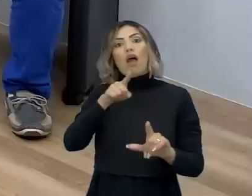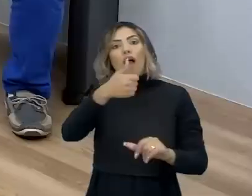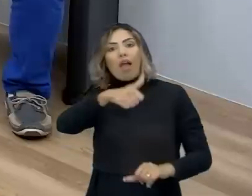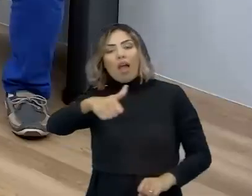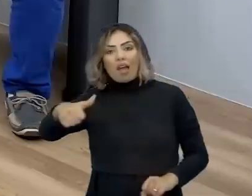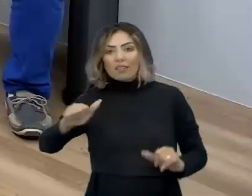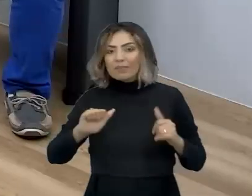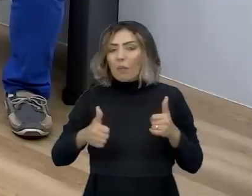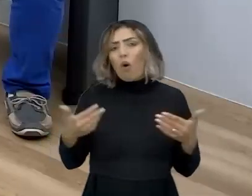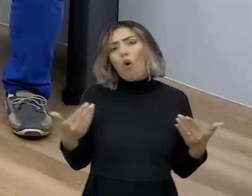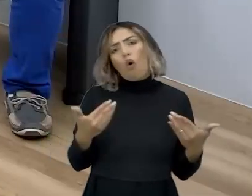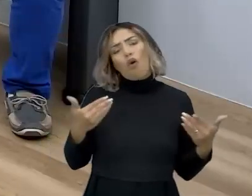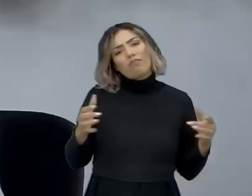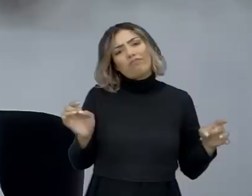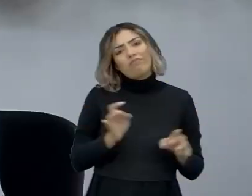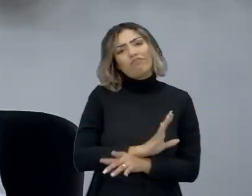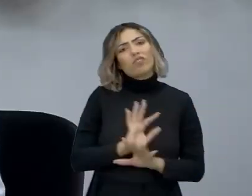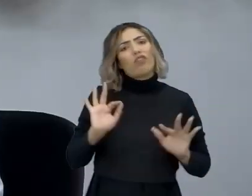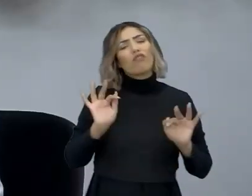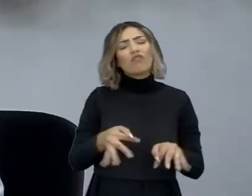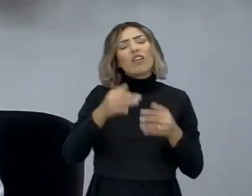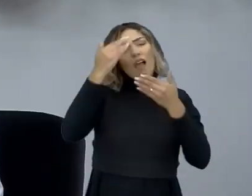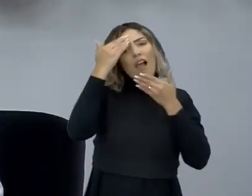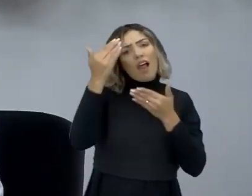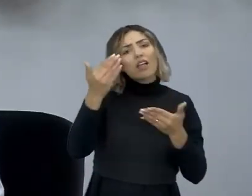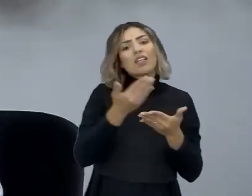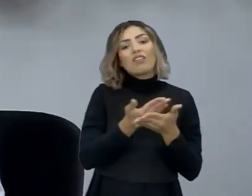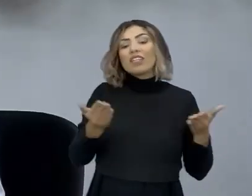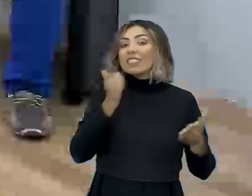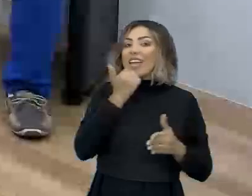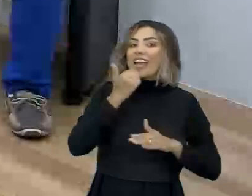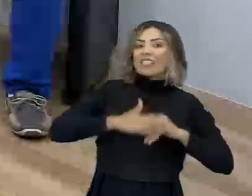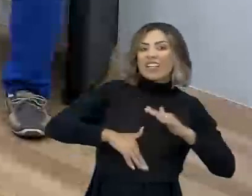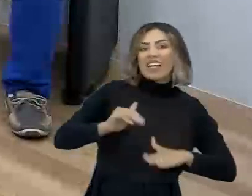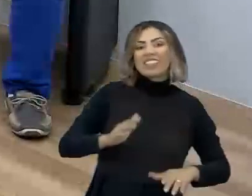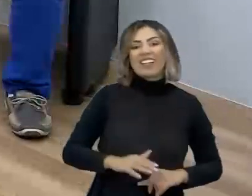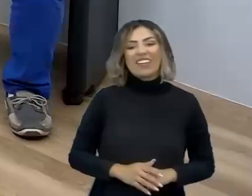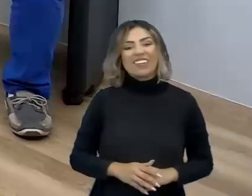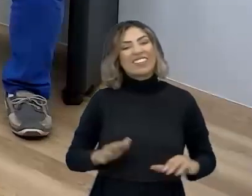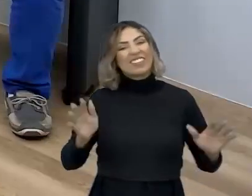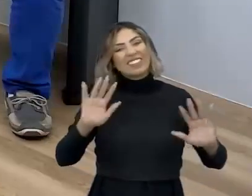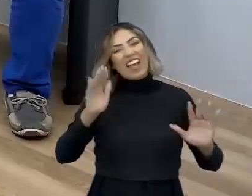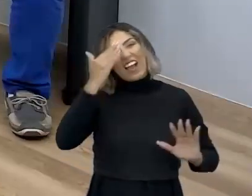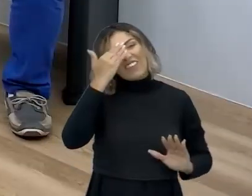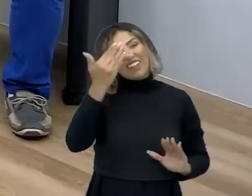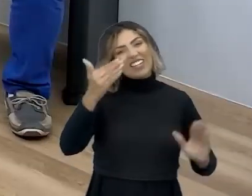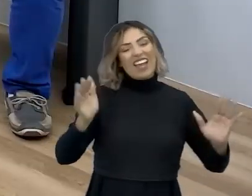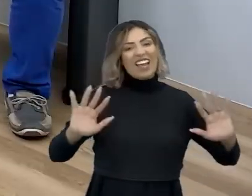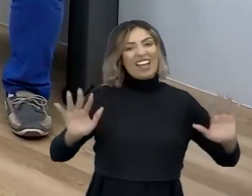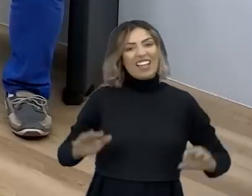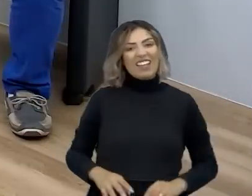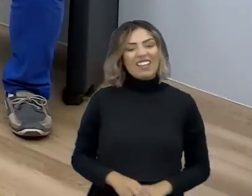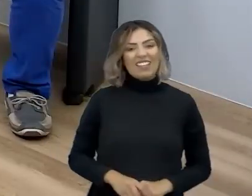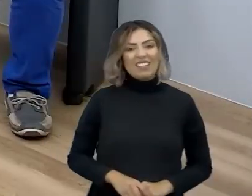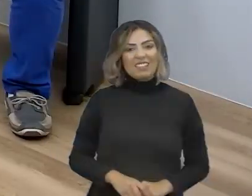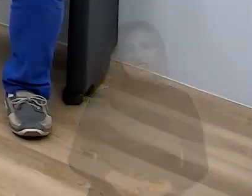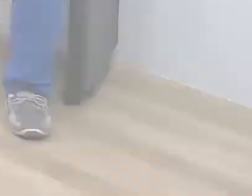abraço, Exatamente. agradecer aqui aos parceiros. Ciência em Ação. Obrigada, tchau. pessoal. Tchau, tchau.